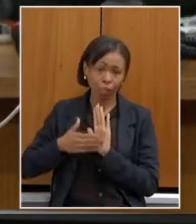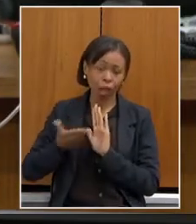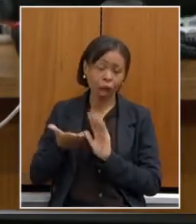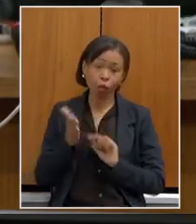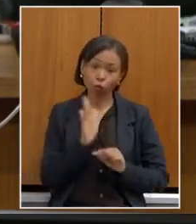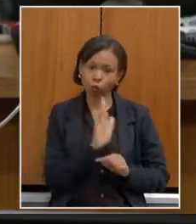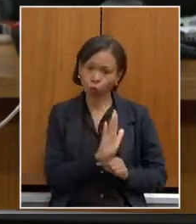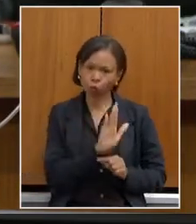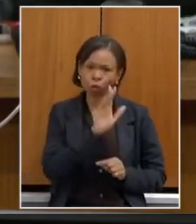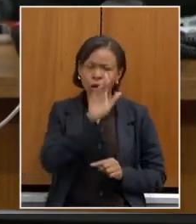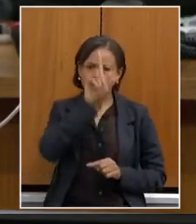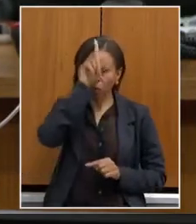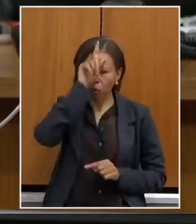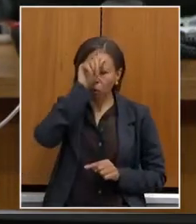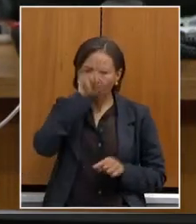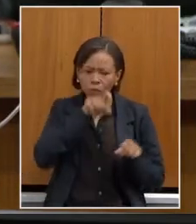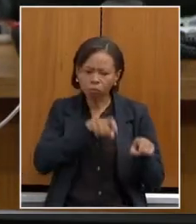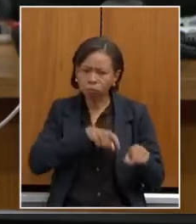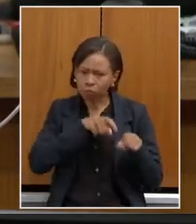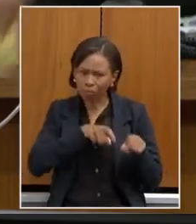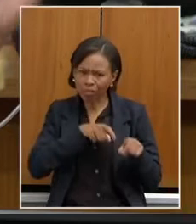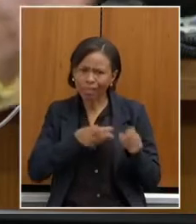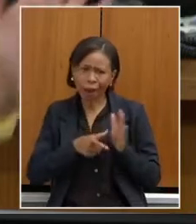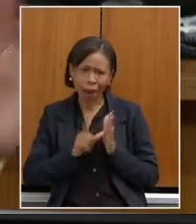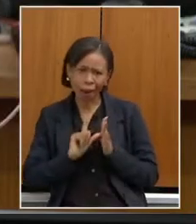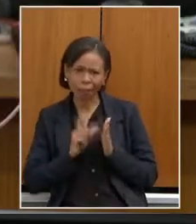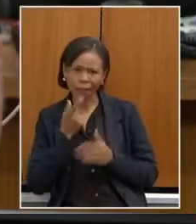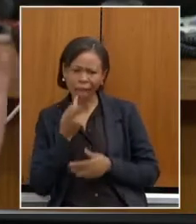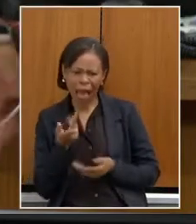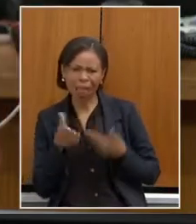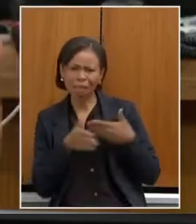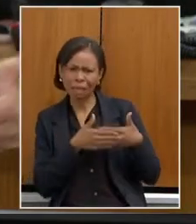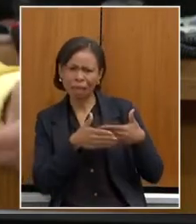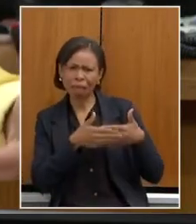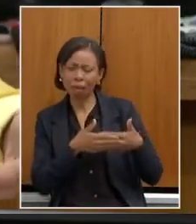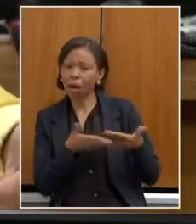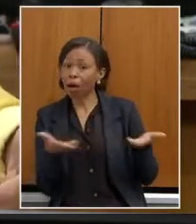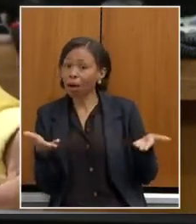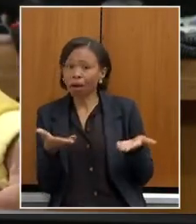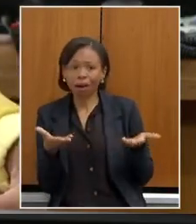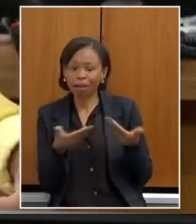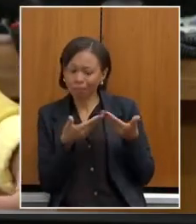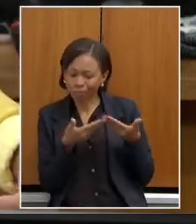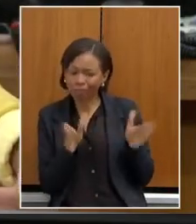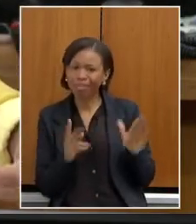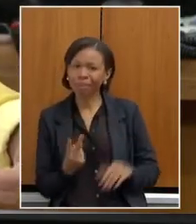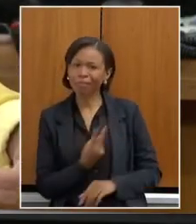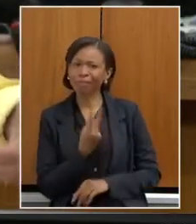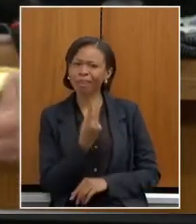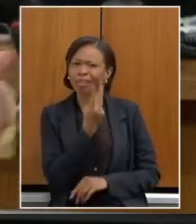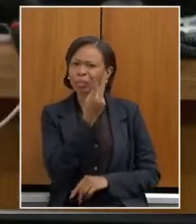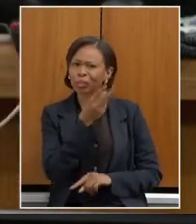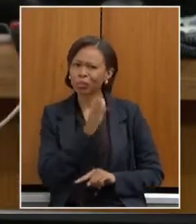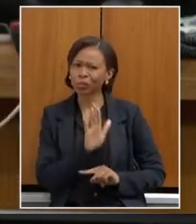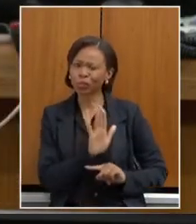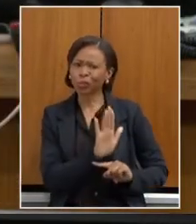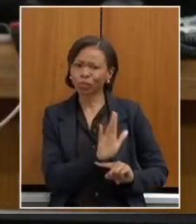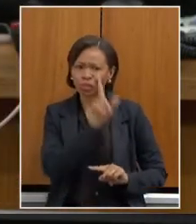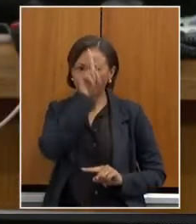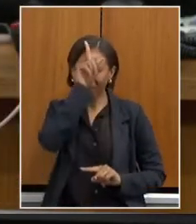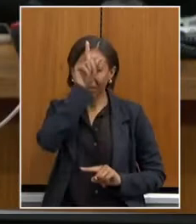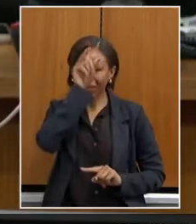hospitais no interior que antes se falava em fechar hospitais e hoje não se fala em valorizar pra média e baixa